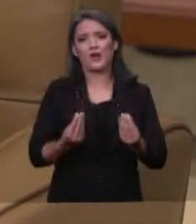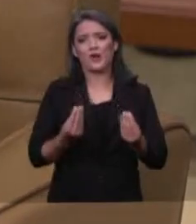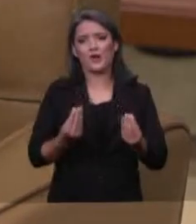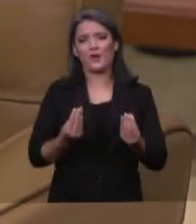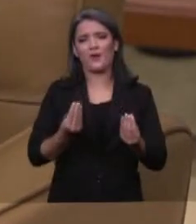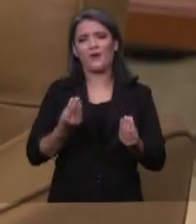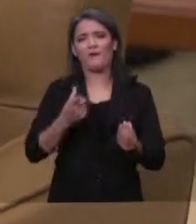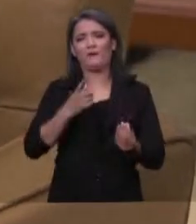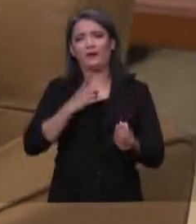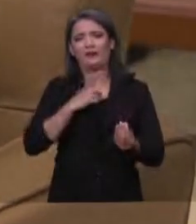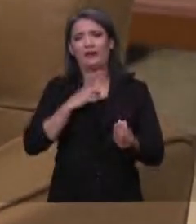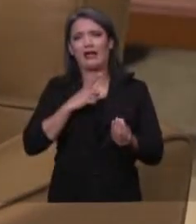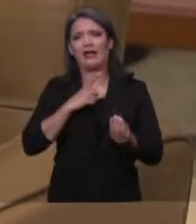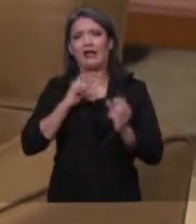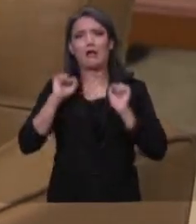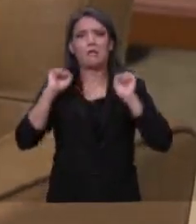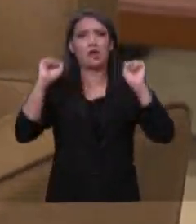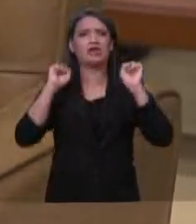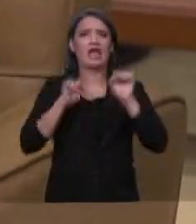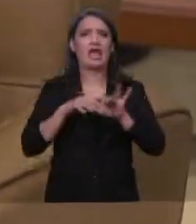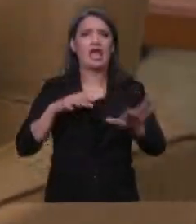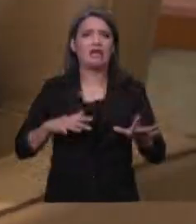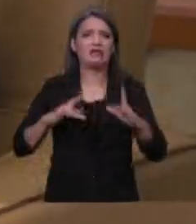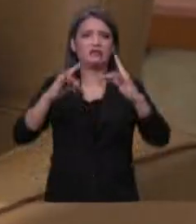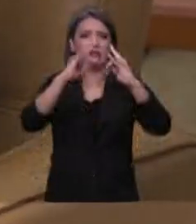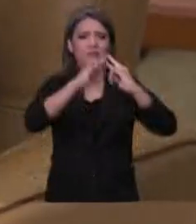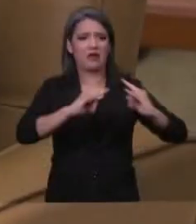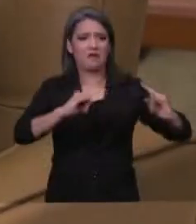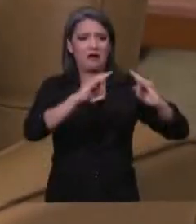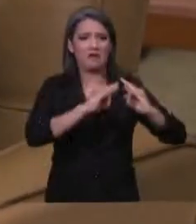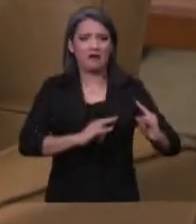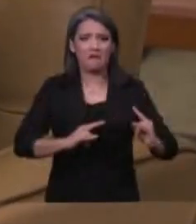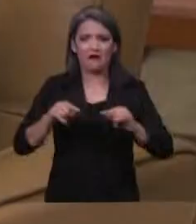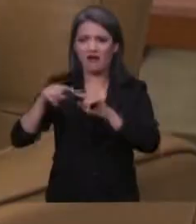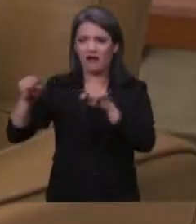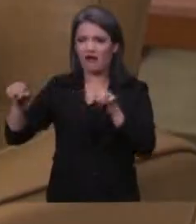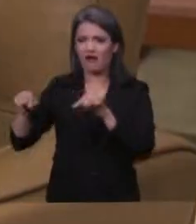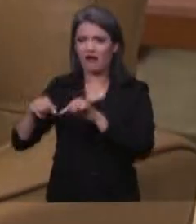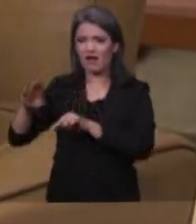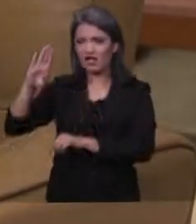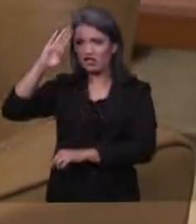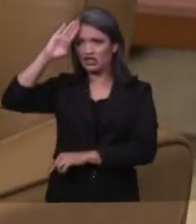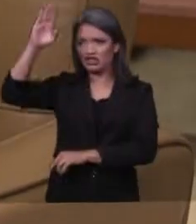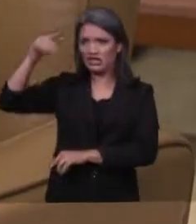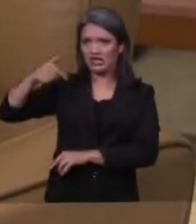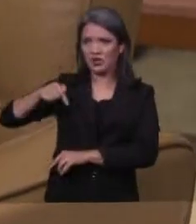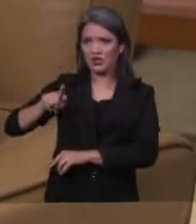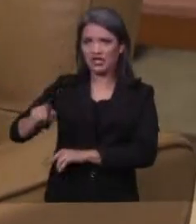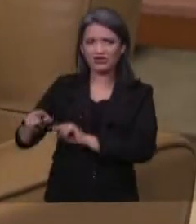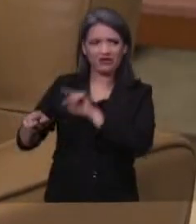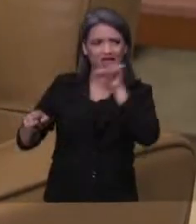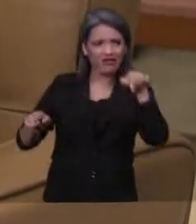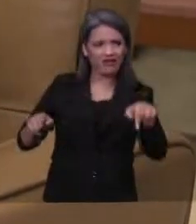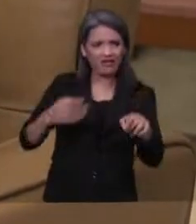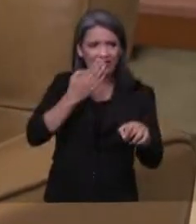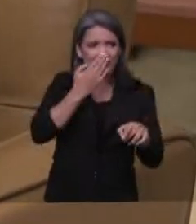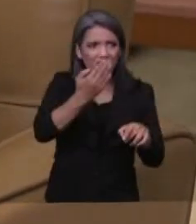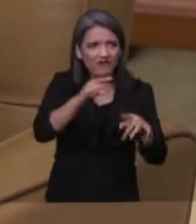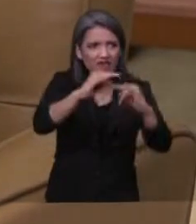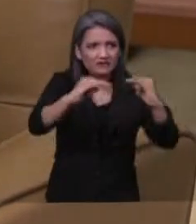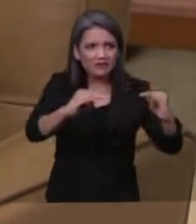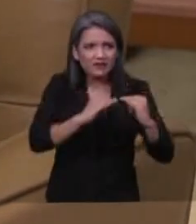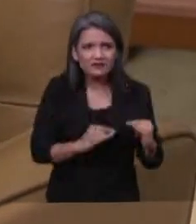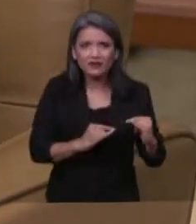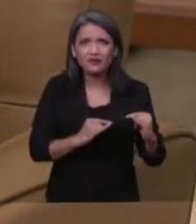nem protesto, seja lá o nome que quiser, em frente de quartéis. Nem aqui, nem em